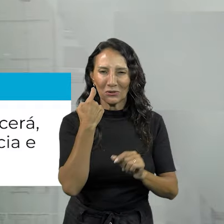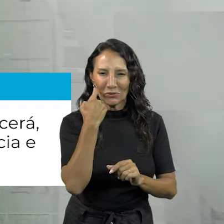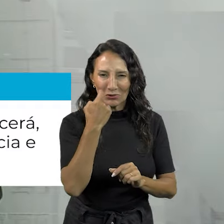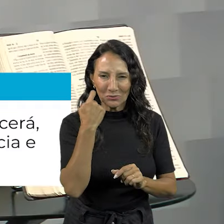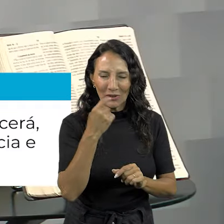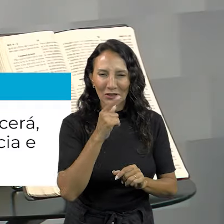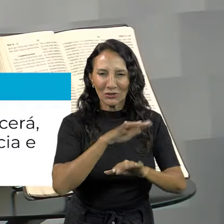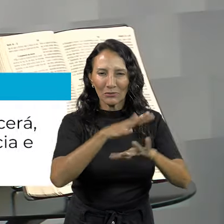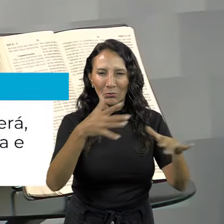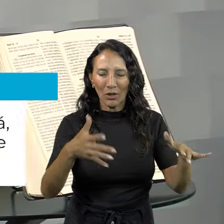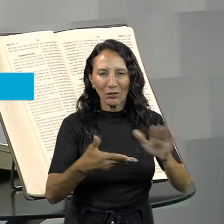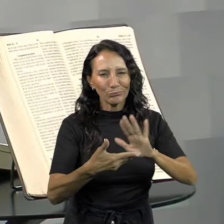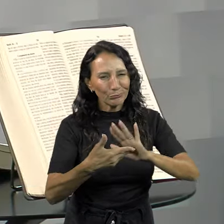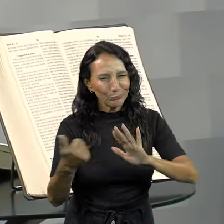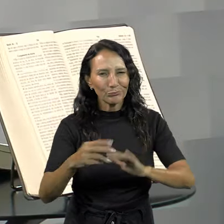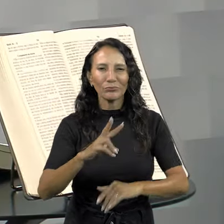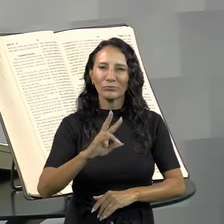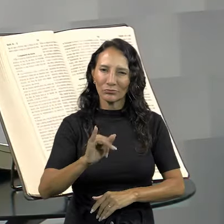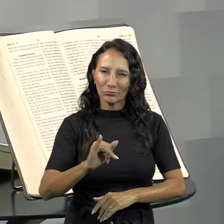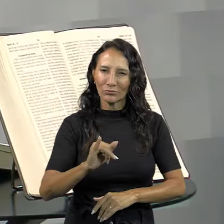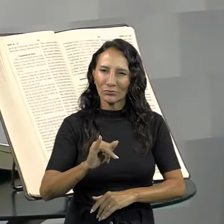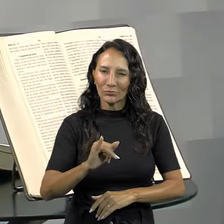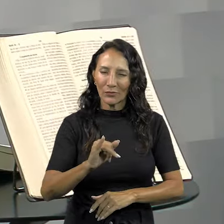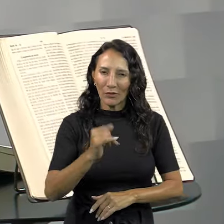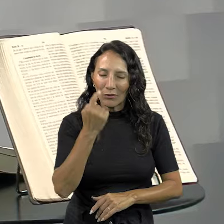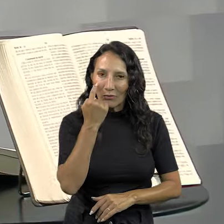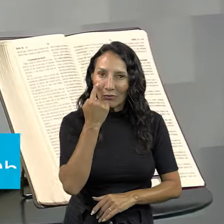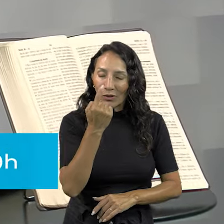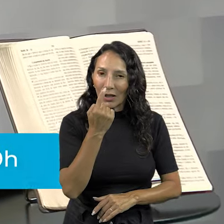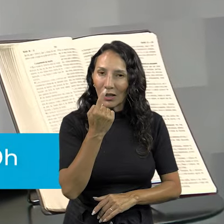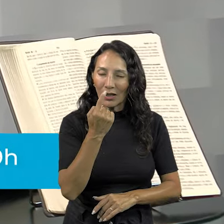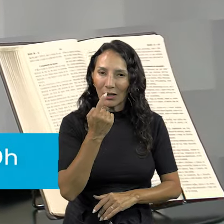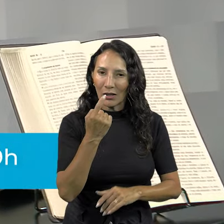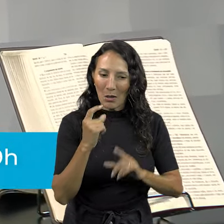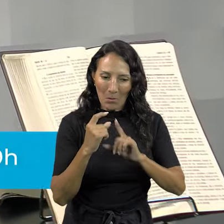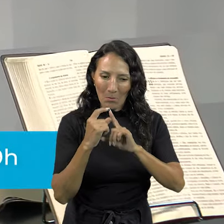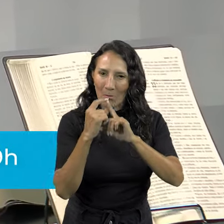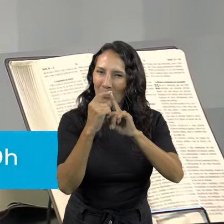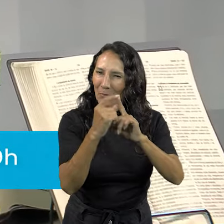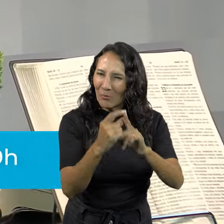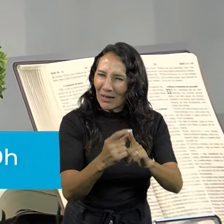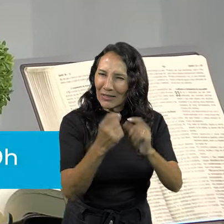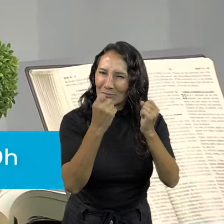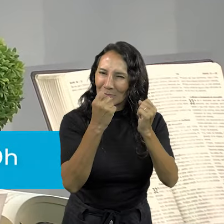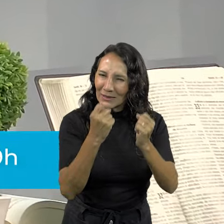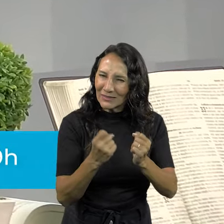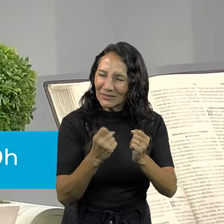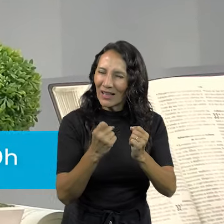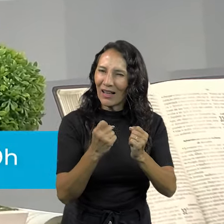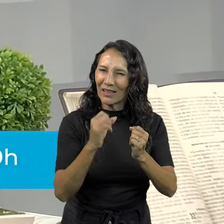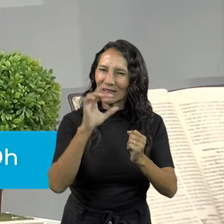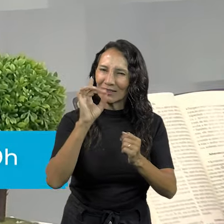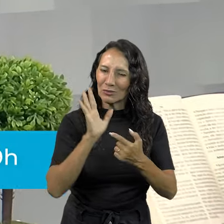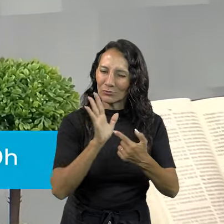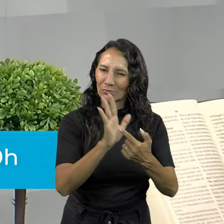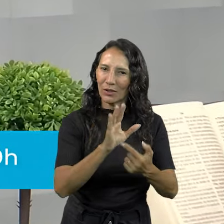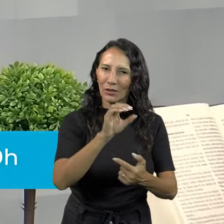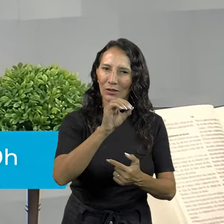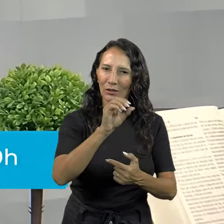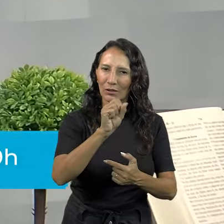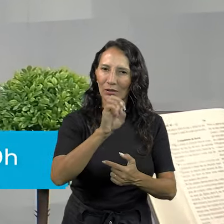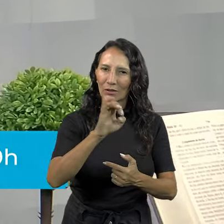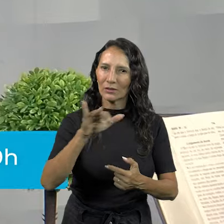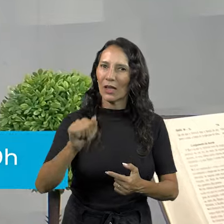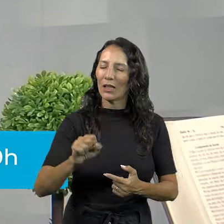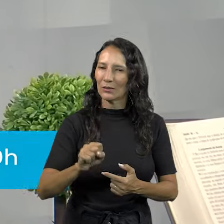peixes do mar serão tirados. Olha a palavra dura que Deus dá para Oseias. Há uma separação entre